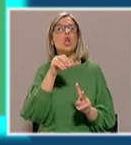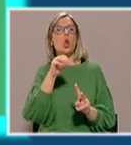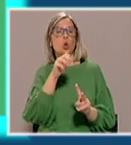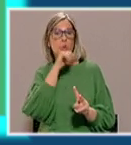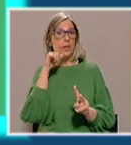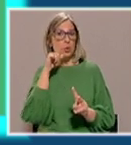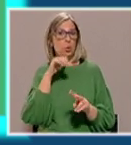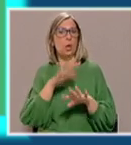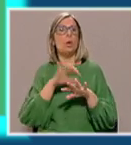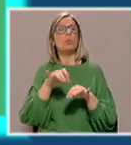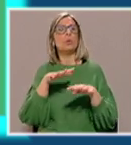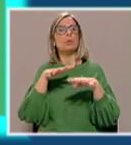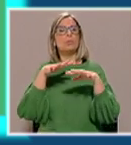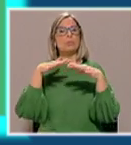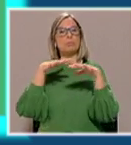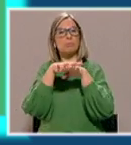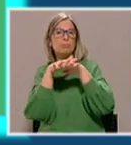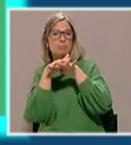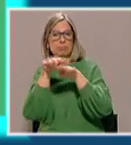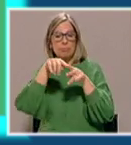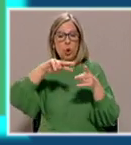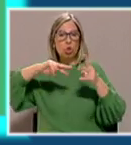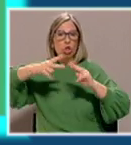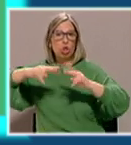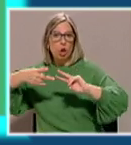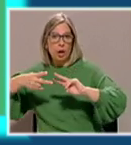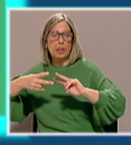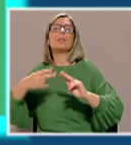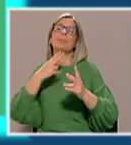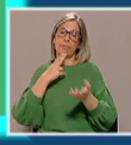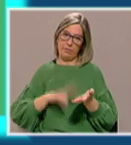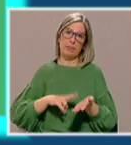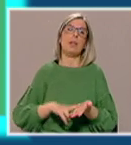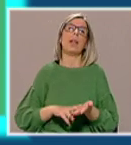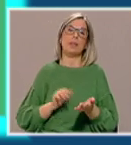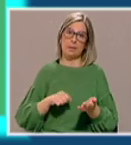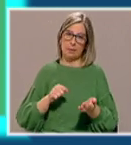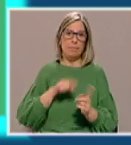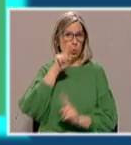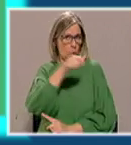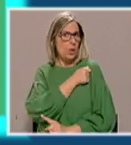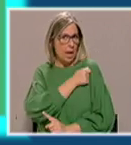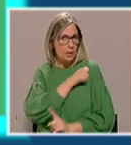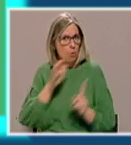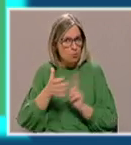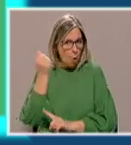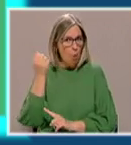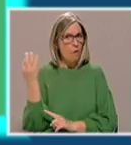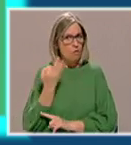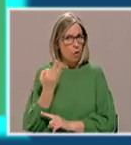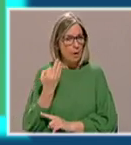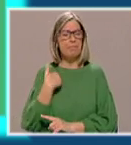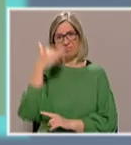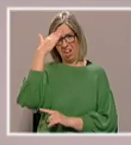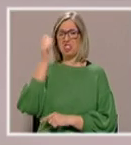tecidos. E esta afirmação é verdadeira. Conseguiste acertar em casa isto tudo? Bom, penso